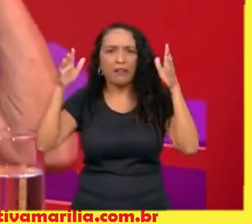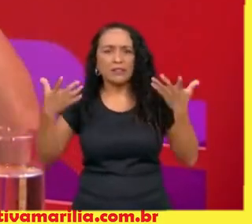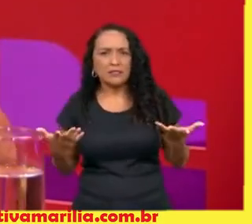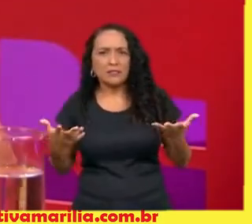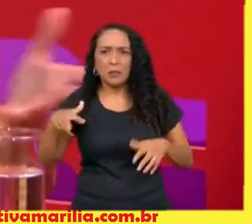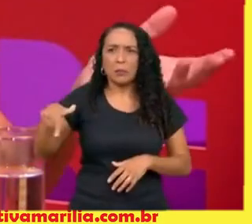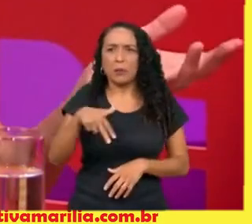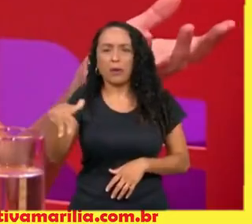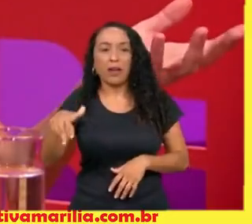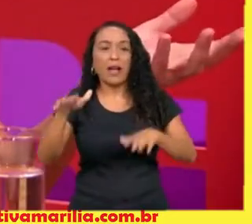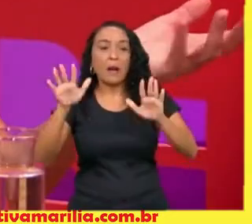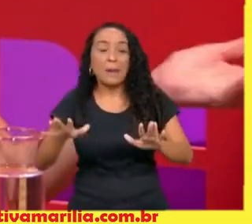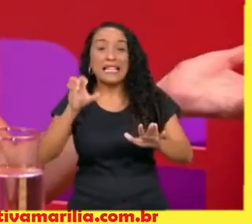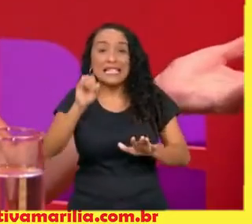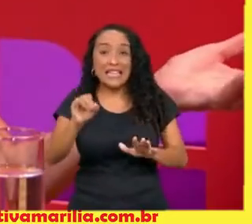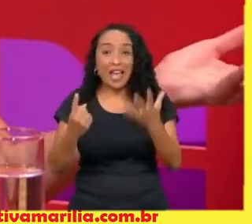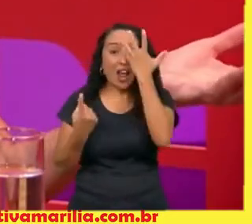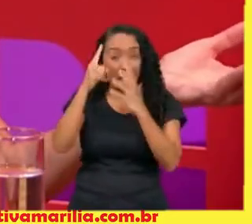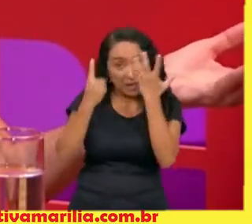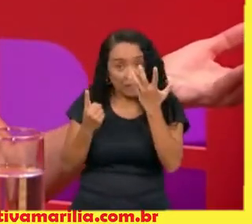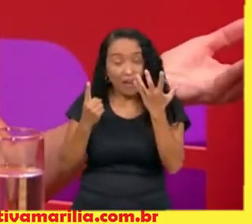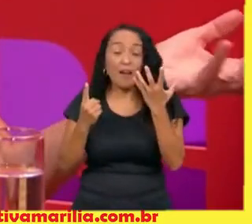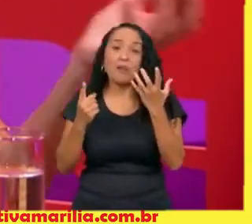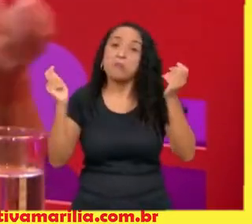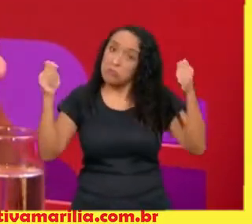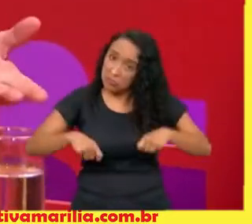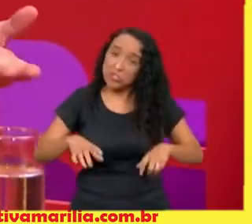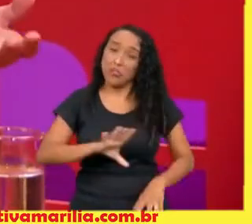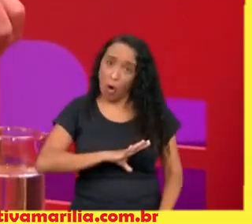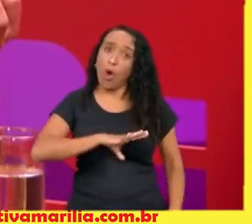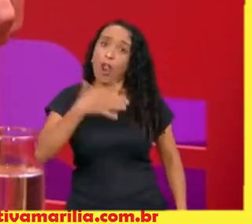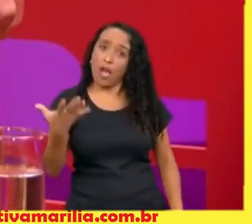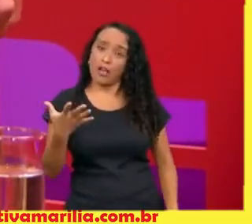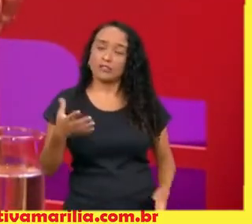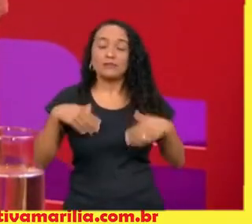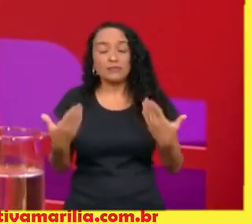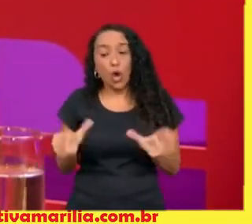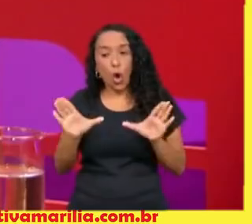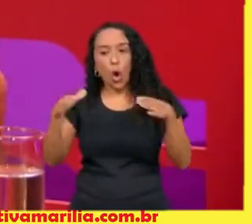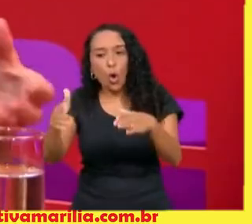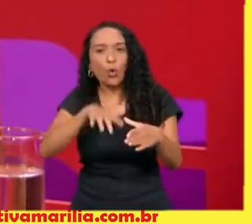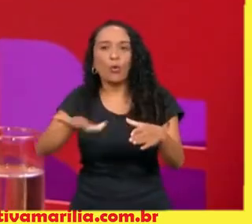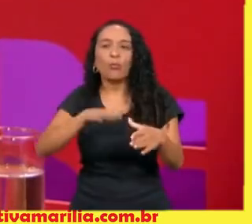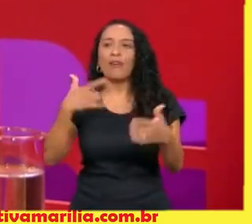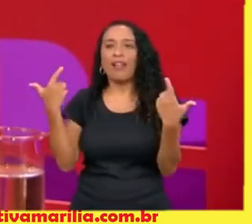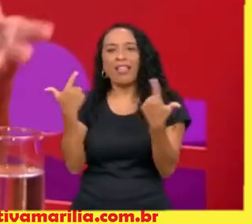o uniforme é cueca e penacho de índio, você sai, né? Agora, essa massa é uma massa